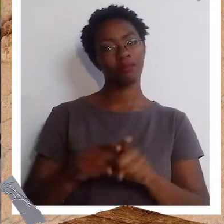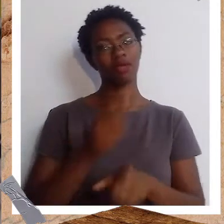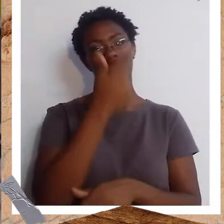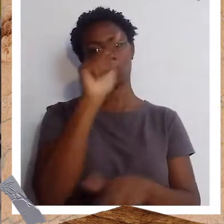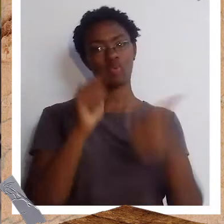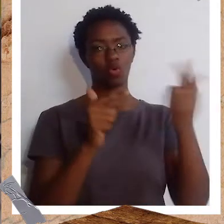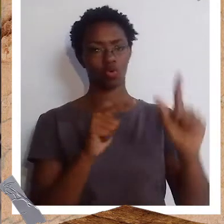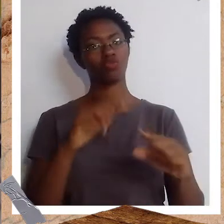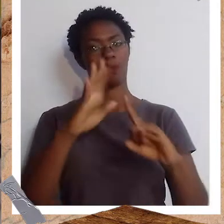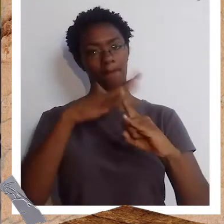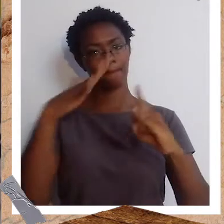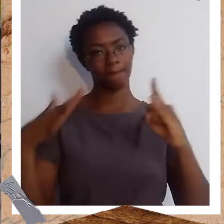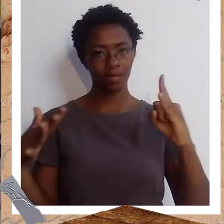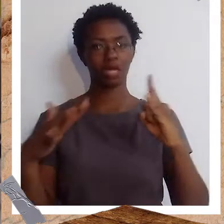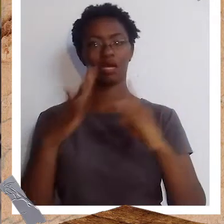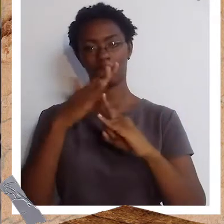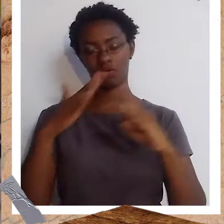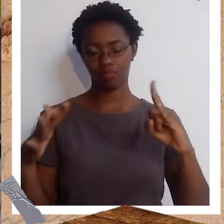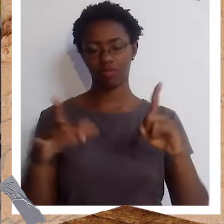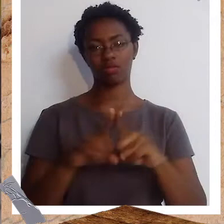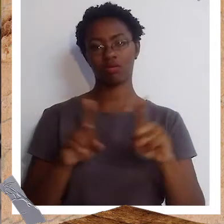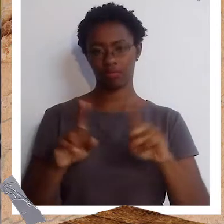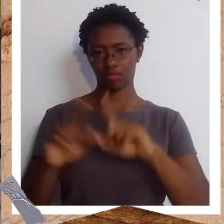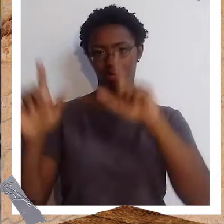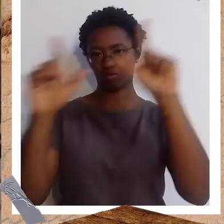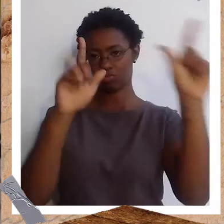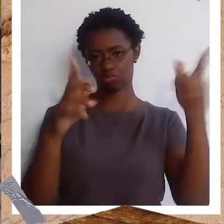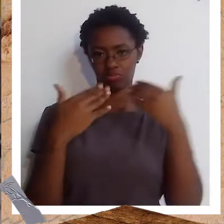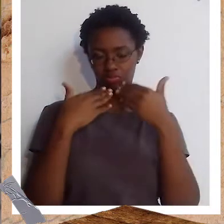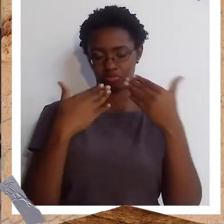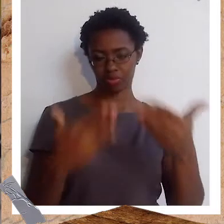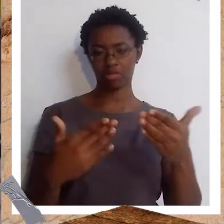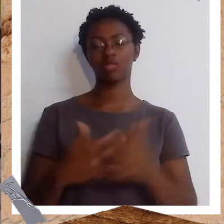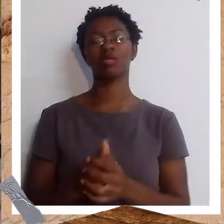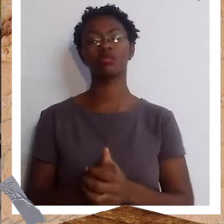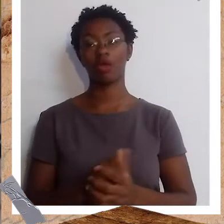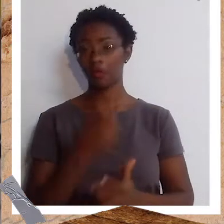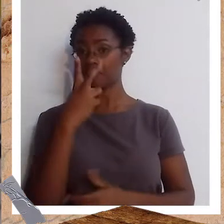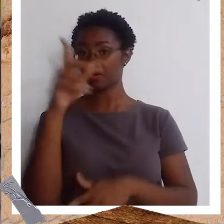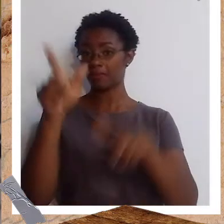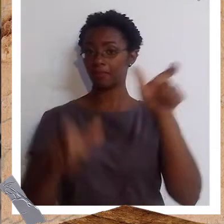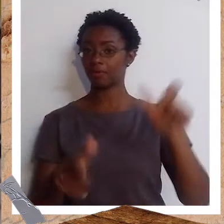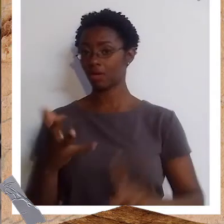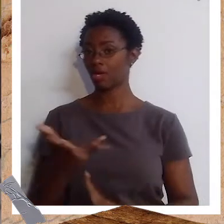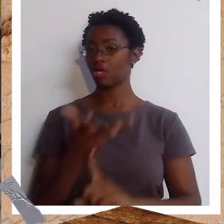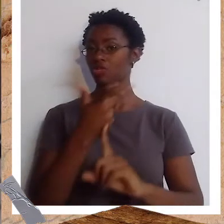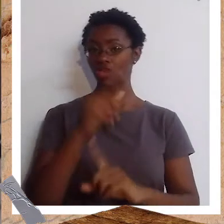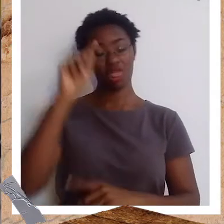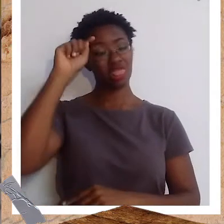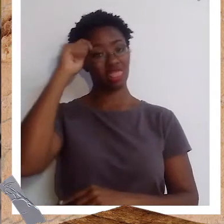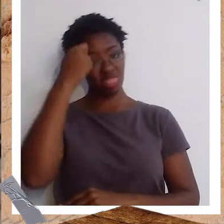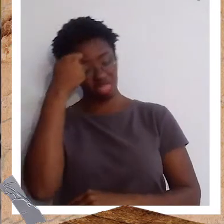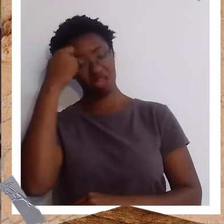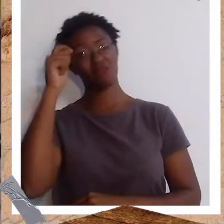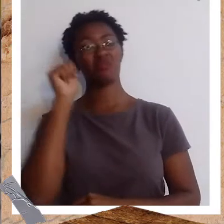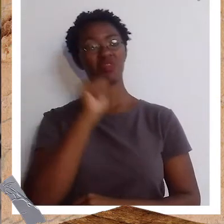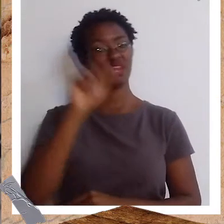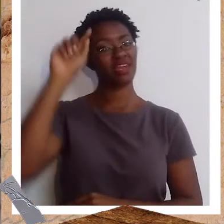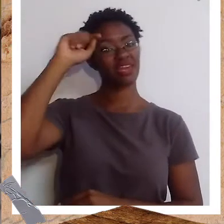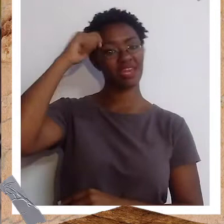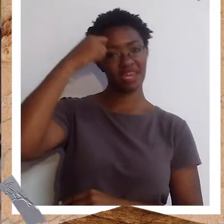Museu de Arte do Rio realiza, nós estamos vendo artistas negros e negras